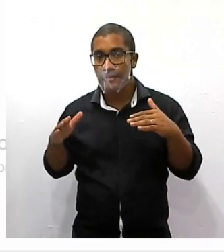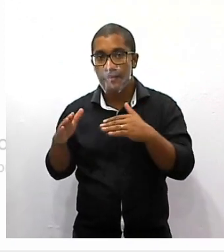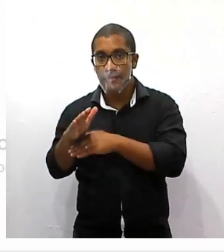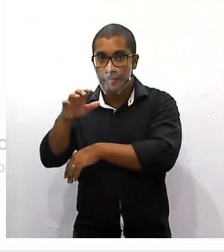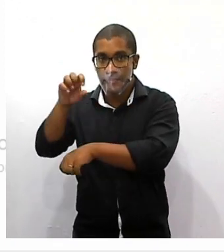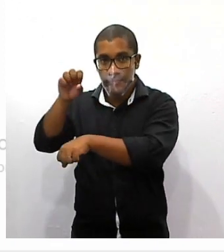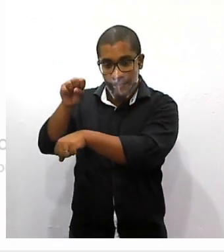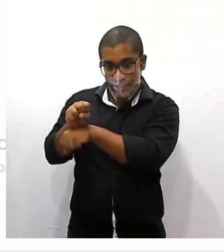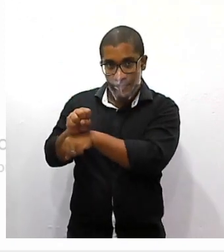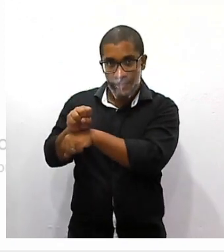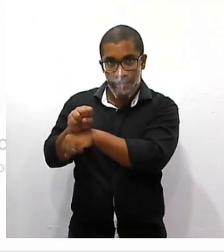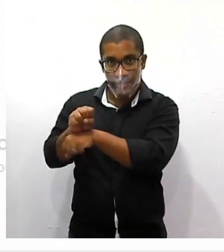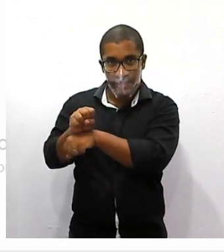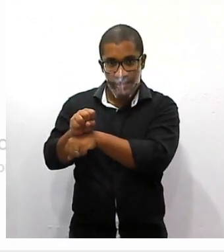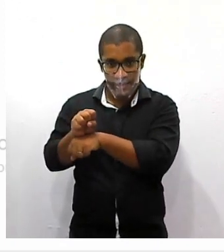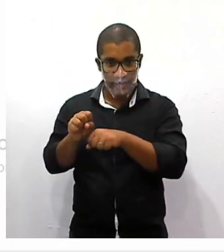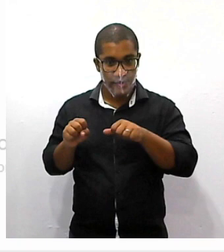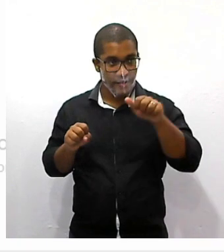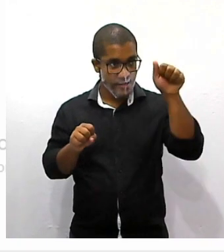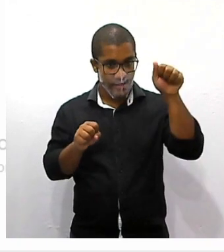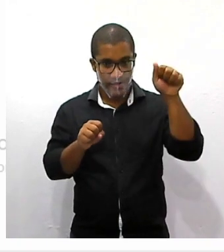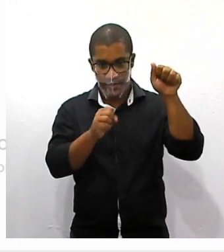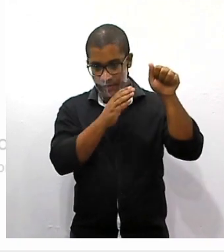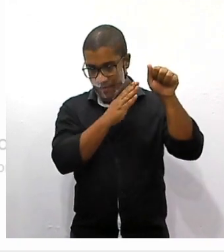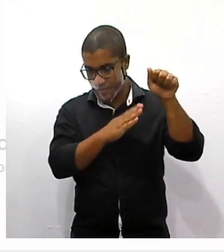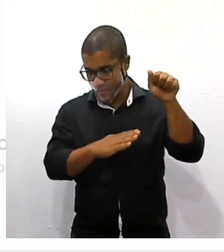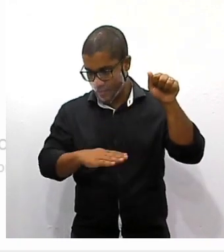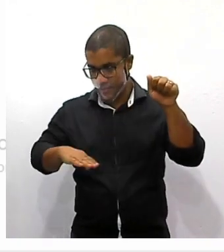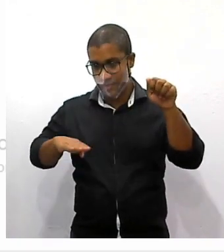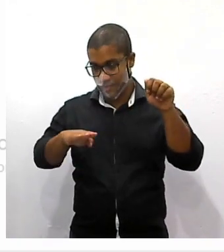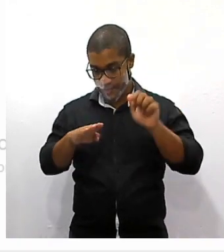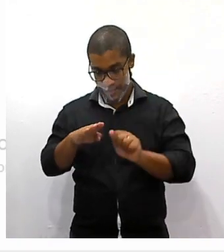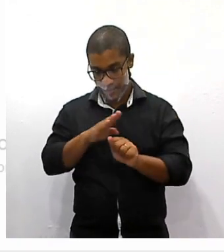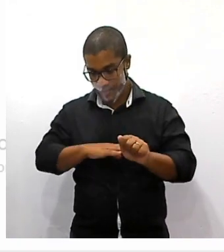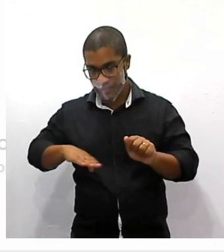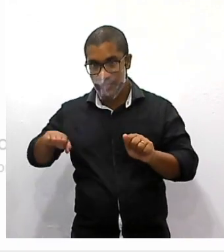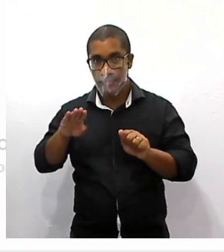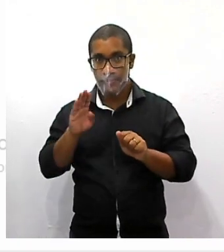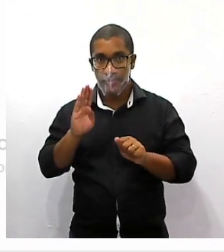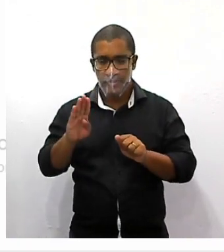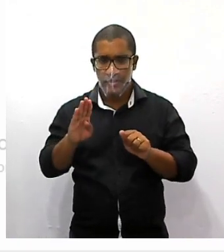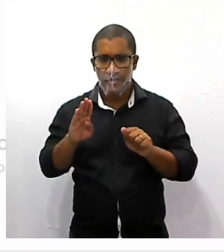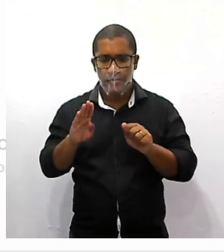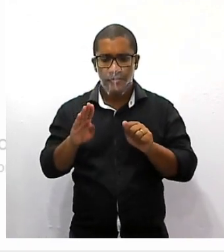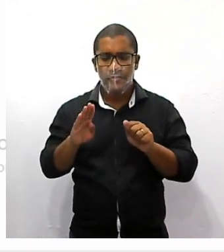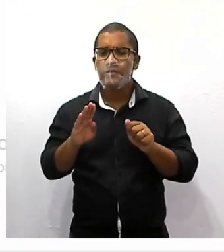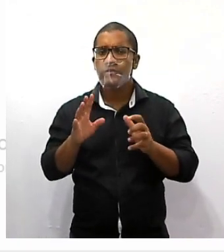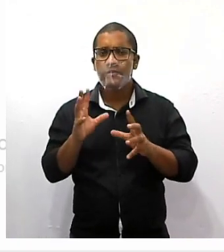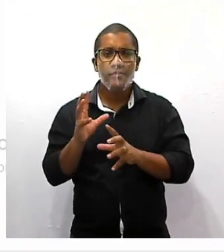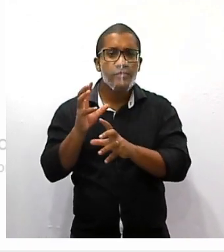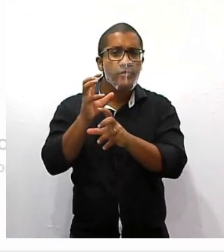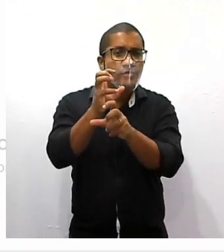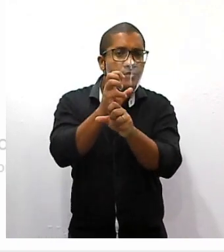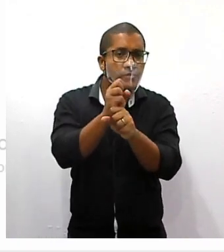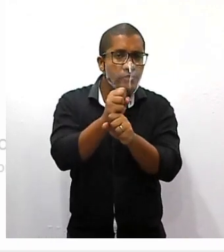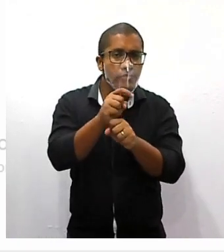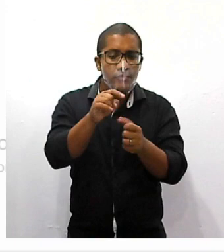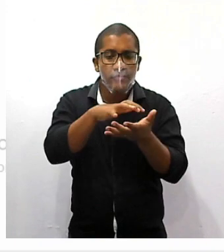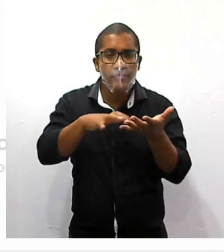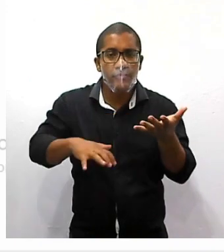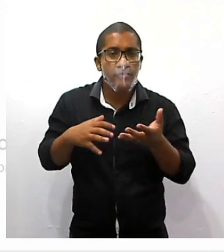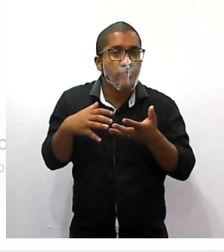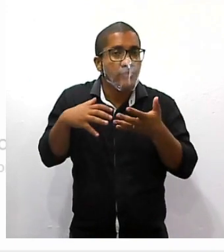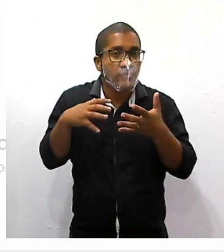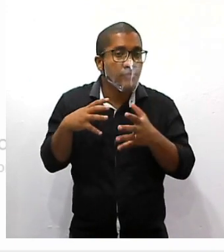parar completamente no ponto B. Qual o valor do coeficiente de atrito que atua sobre o corpo entre os pontos